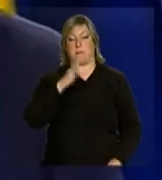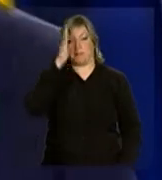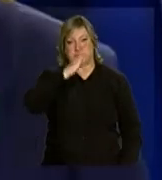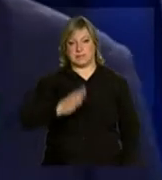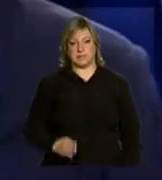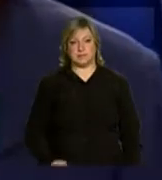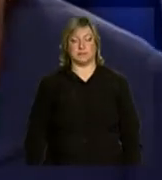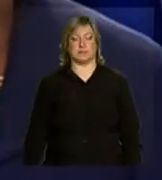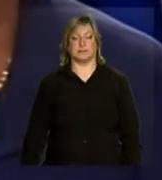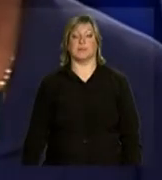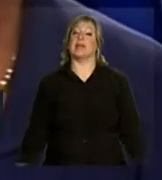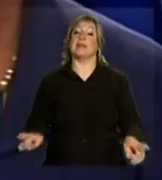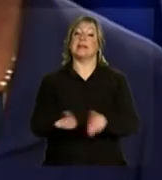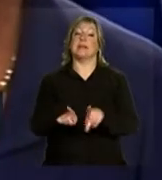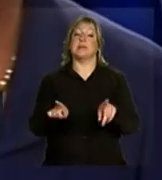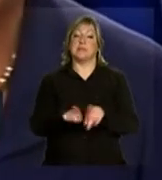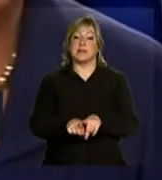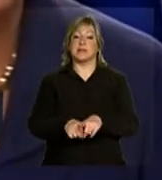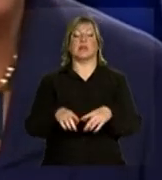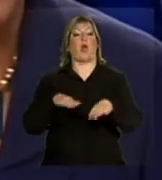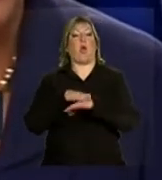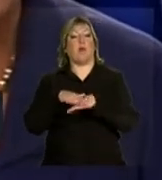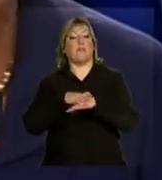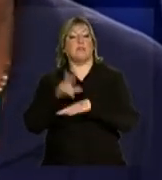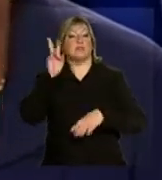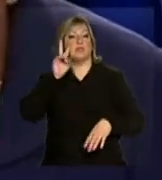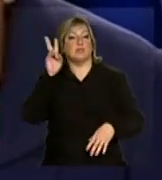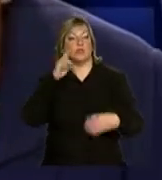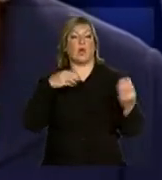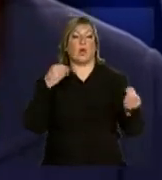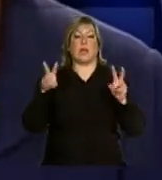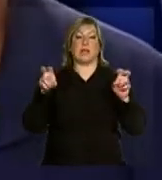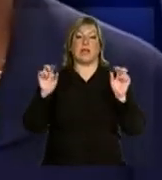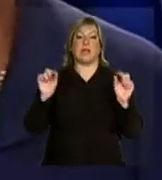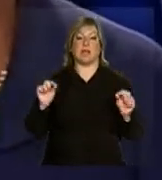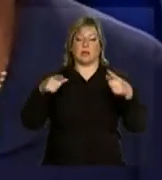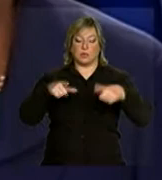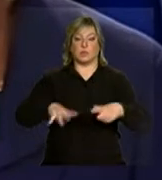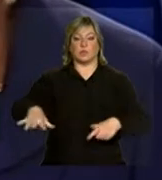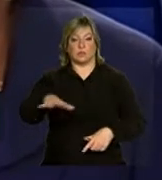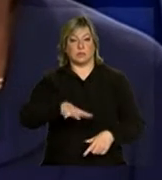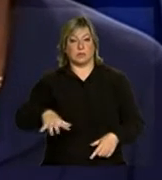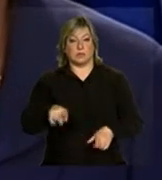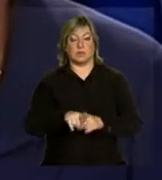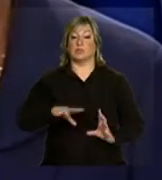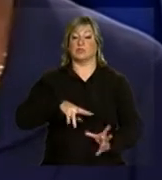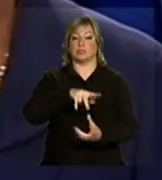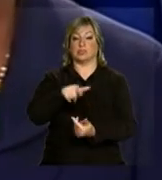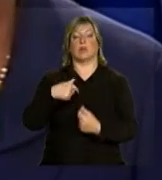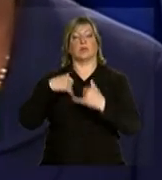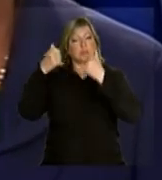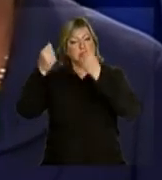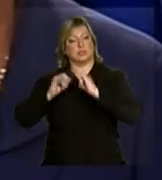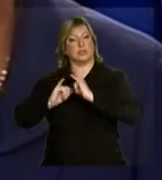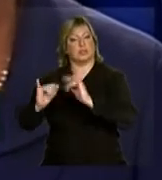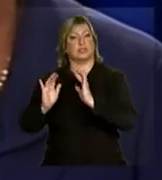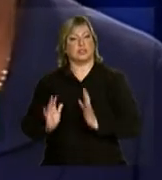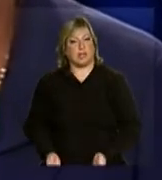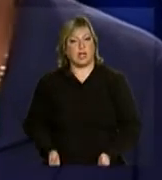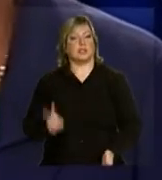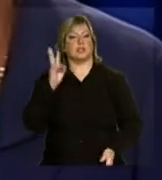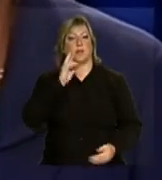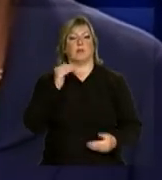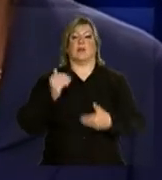no Brasil. Também discutimos temas regionais e globais. Expus a ele o avanço do processo de